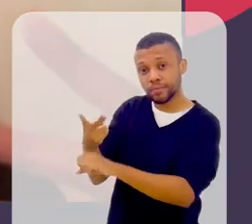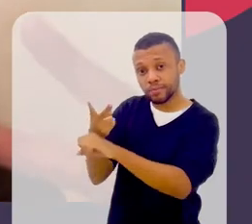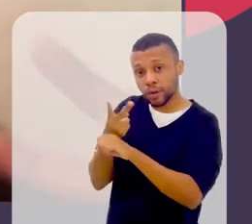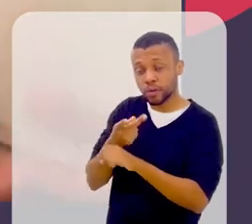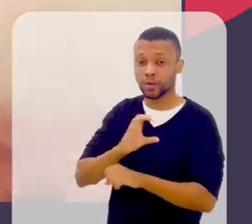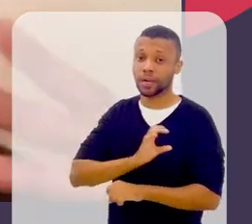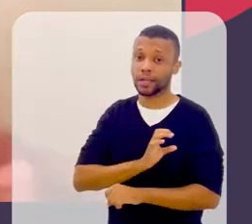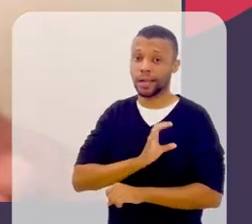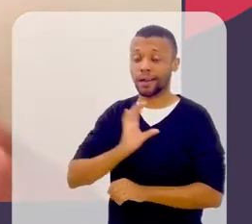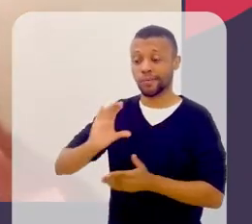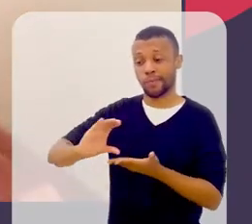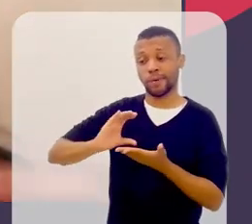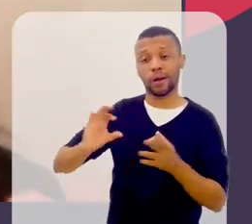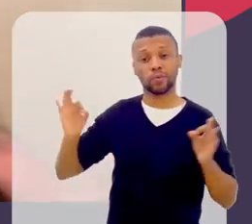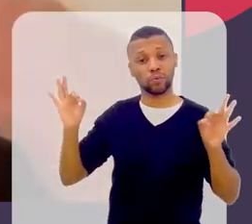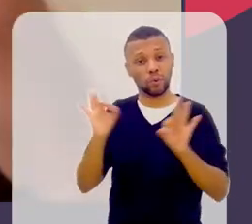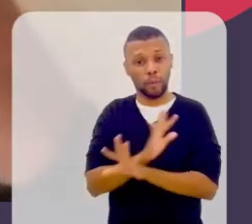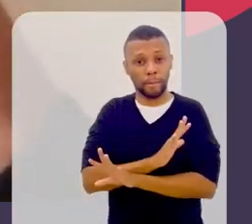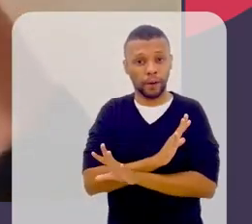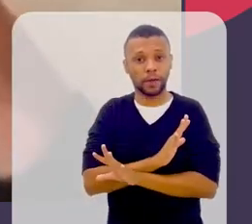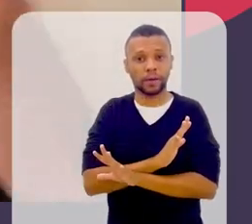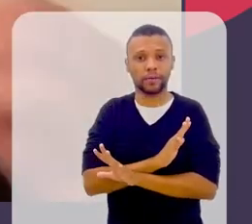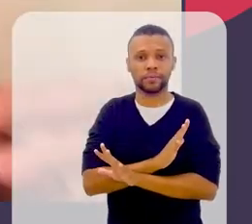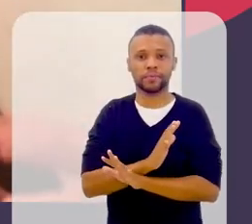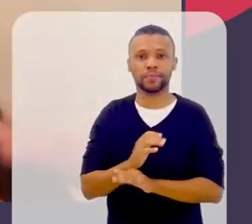ganhou um prêmio, foi para o Canadá com tudo pago.